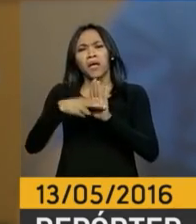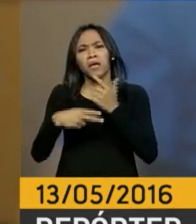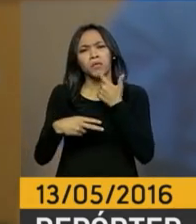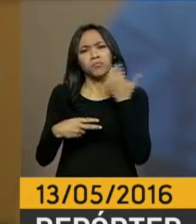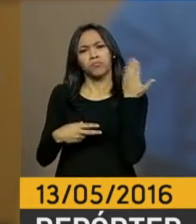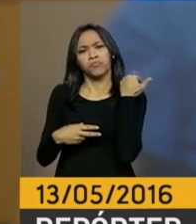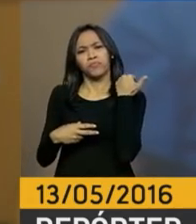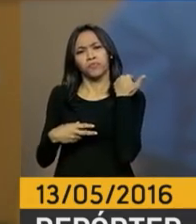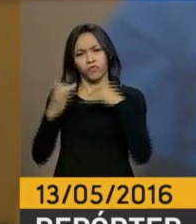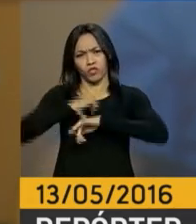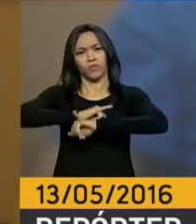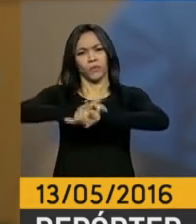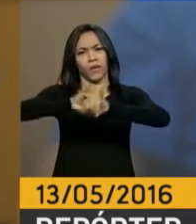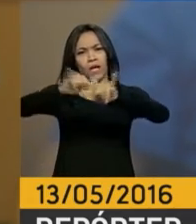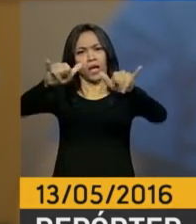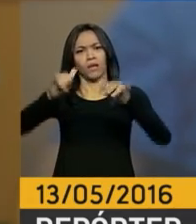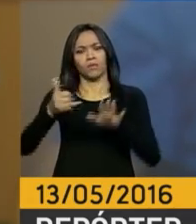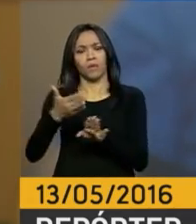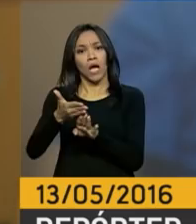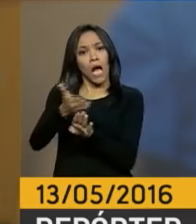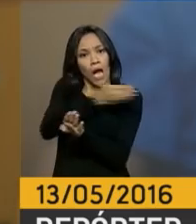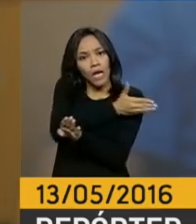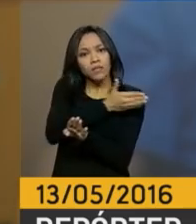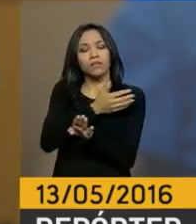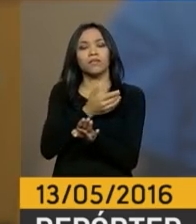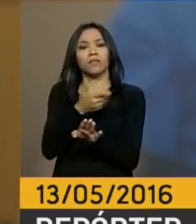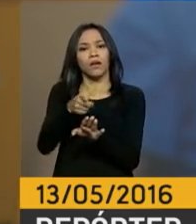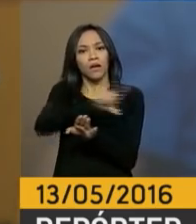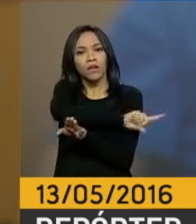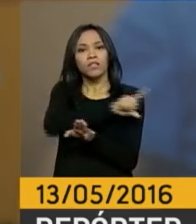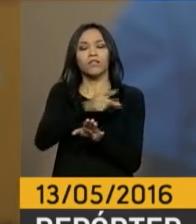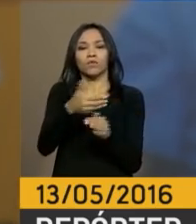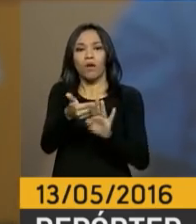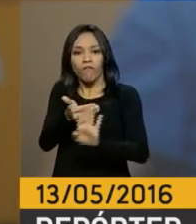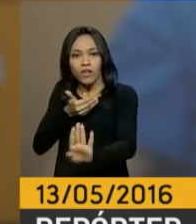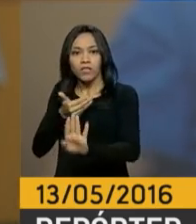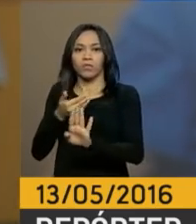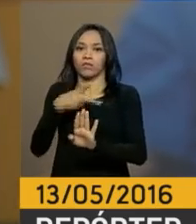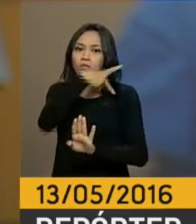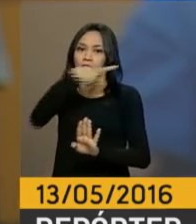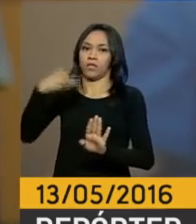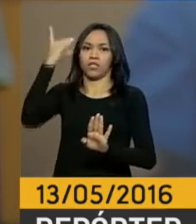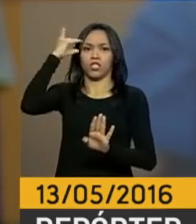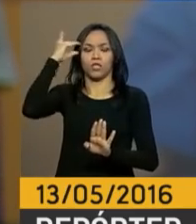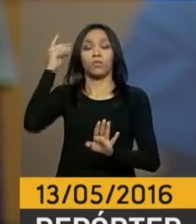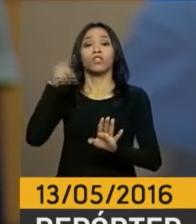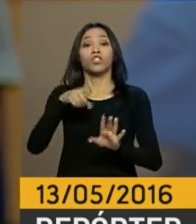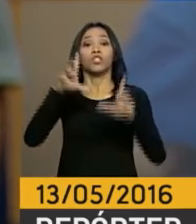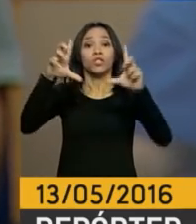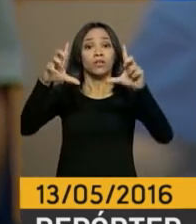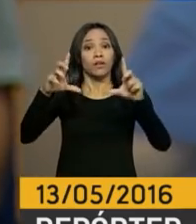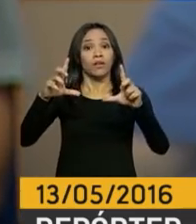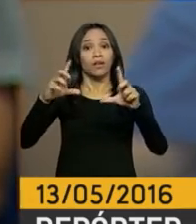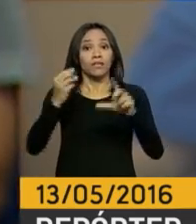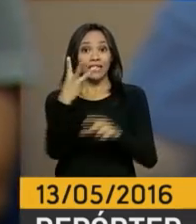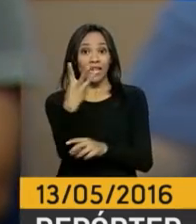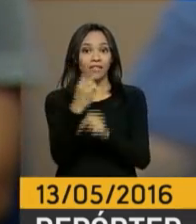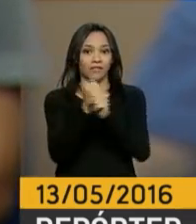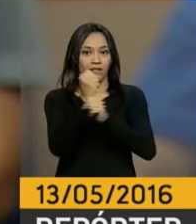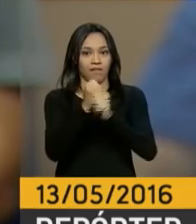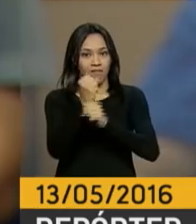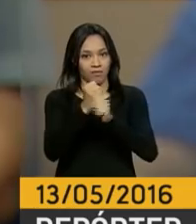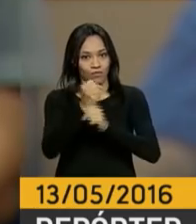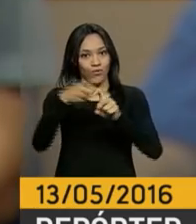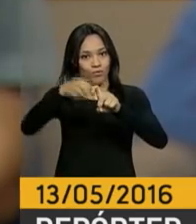Planalto antes da do afastamento da presidente de estender aí a participação dos Estrangeiros aí por mais 3 anos queria que o senhor